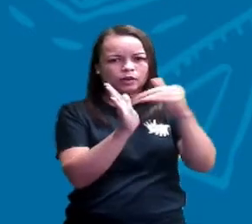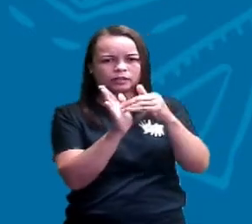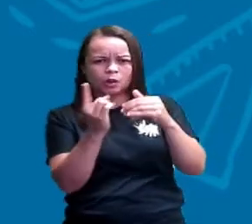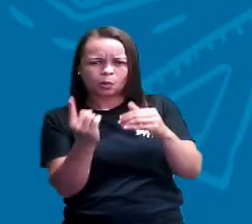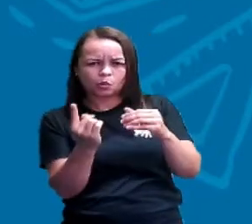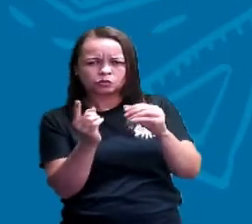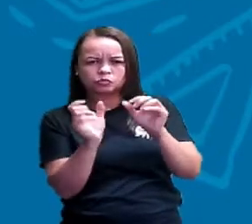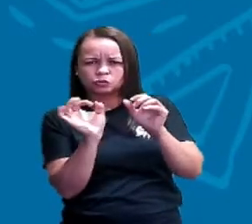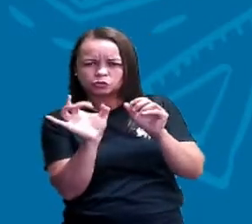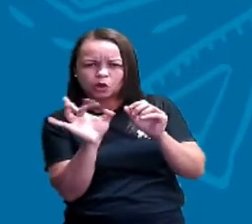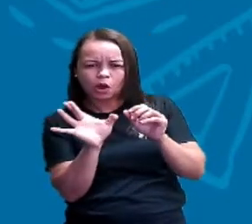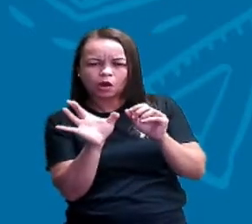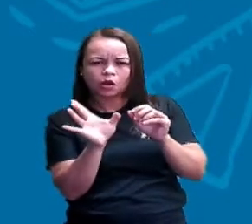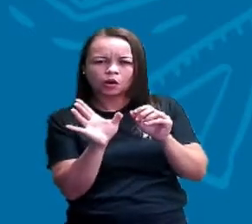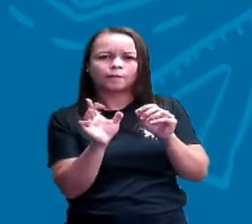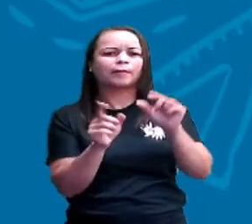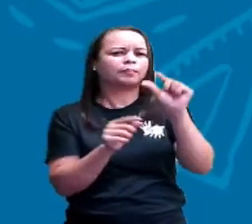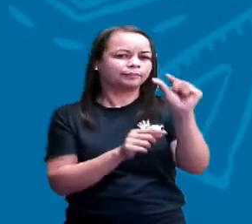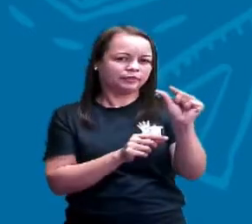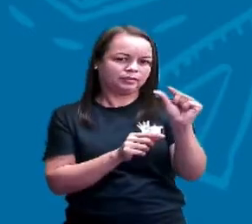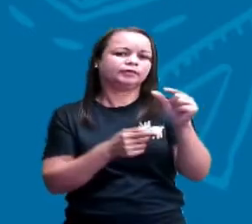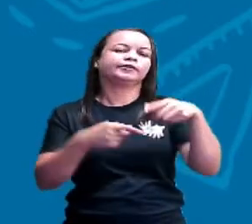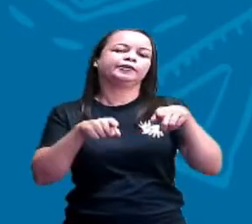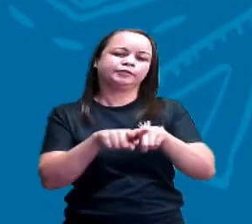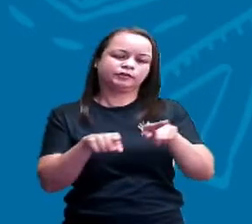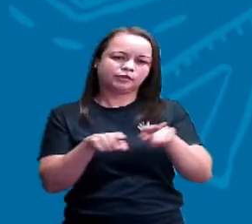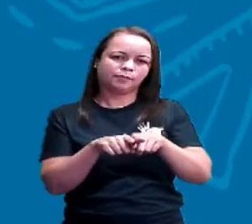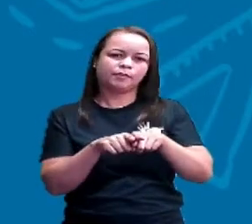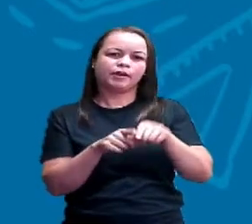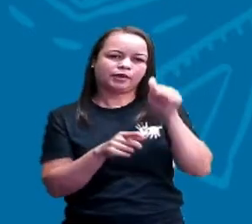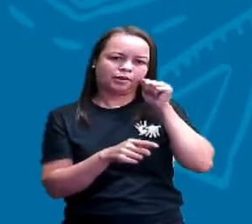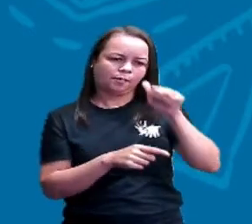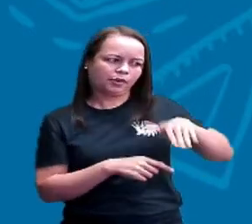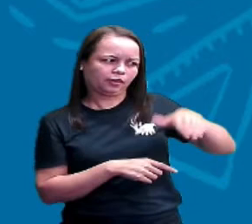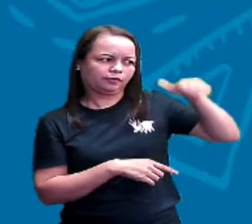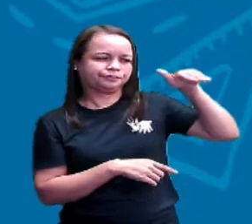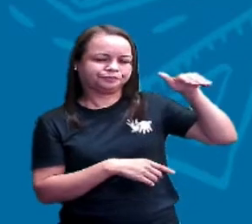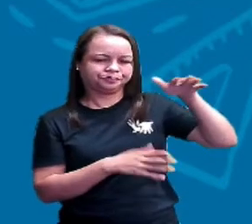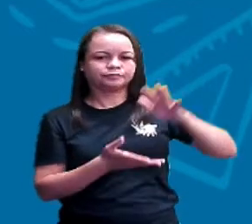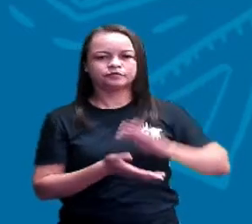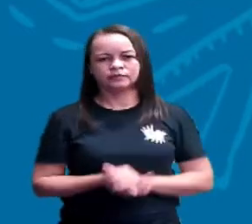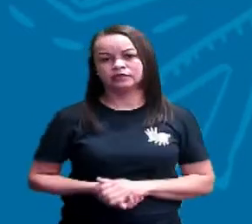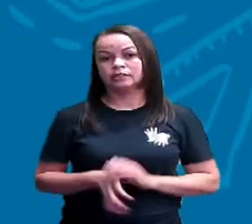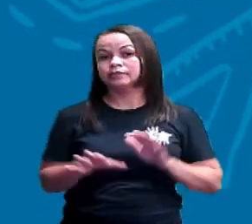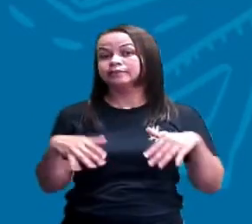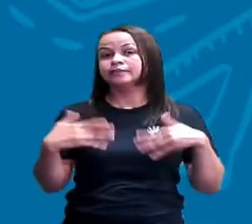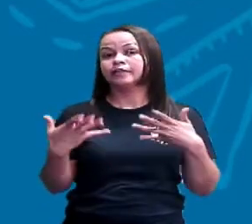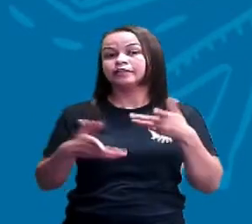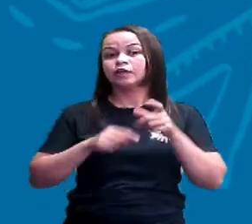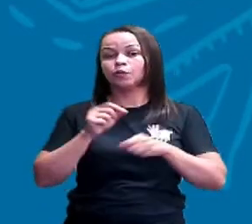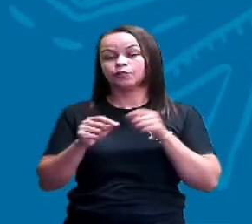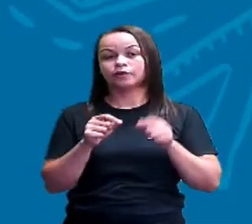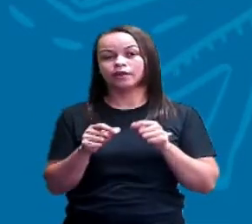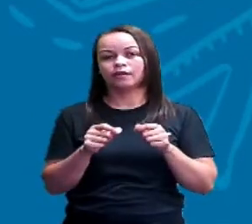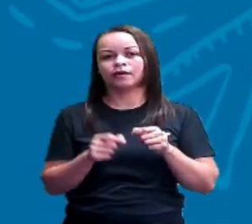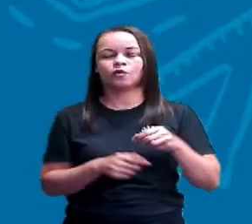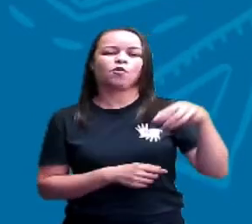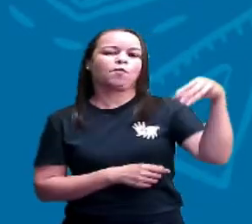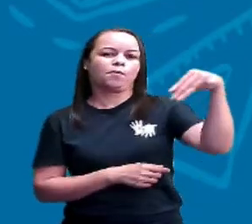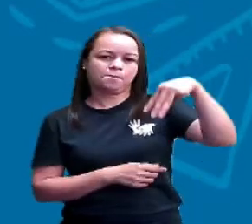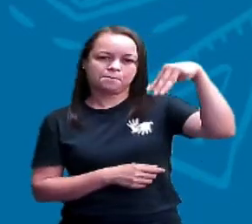muito pequeno para a gente medir, não é? Uma menina desse tamanho. Seria qual? Seria